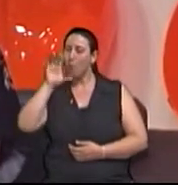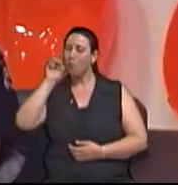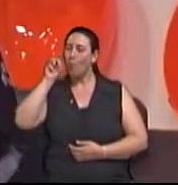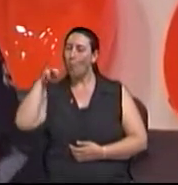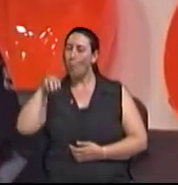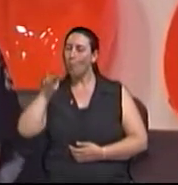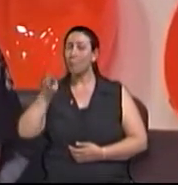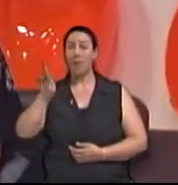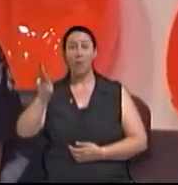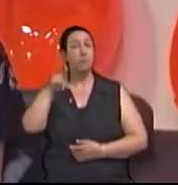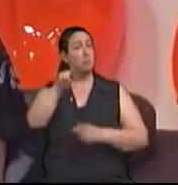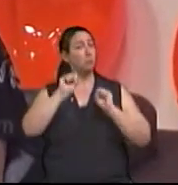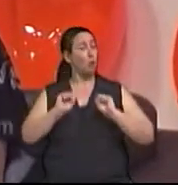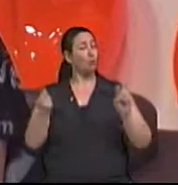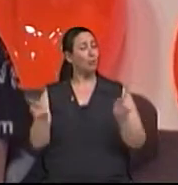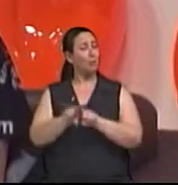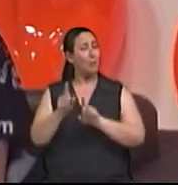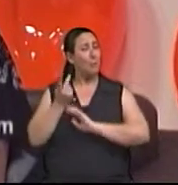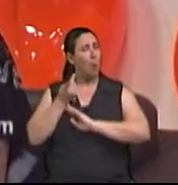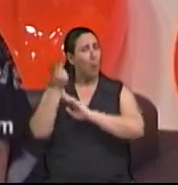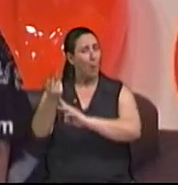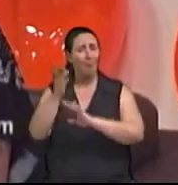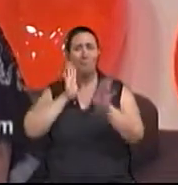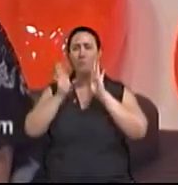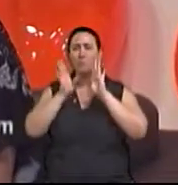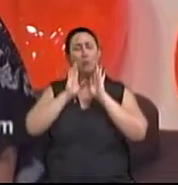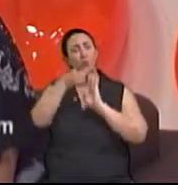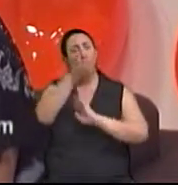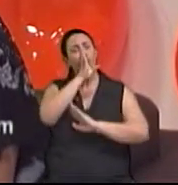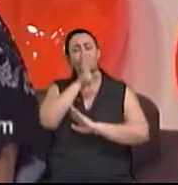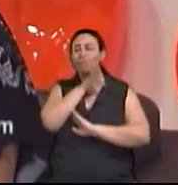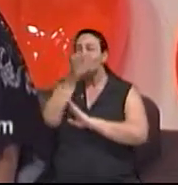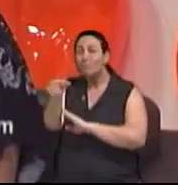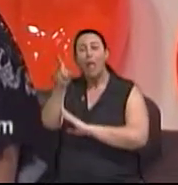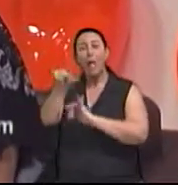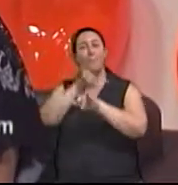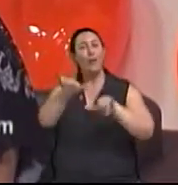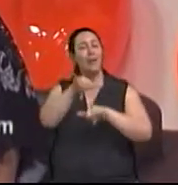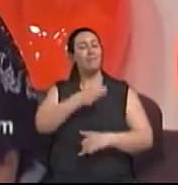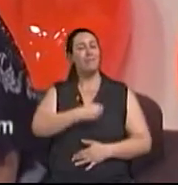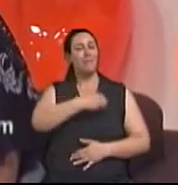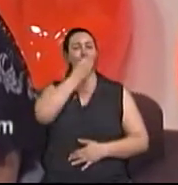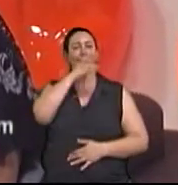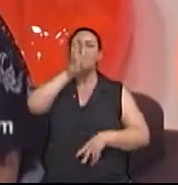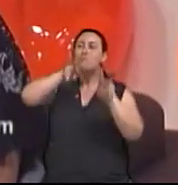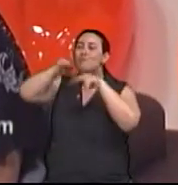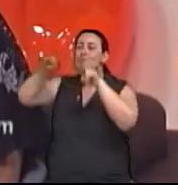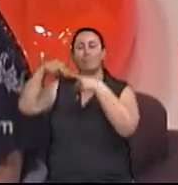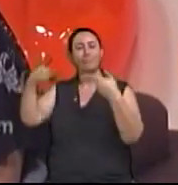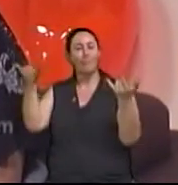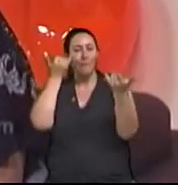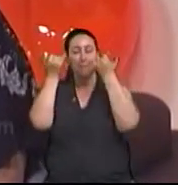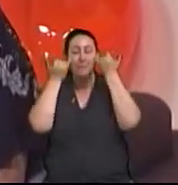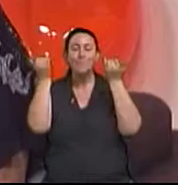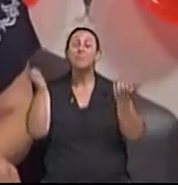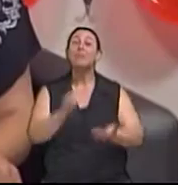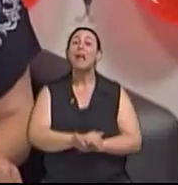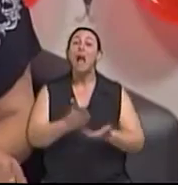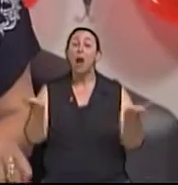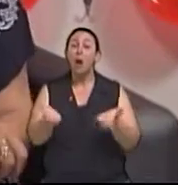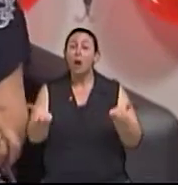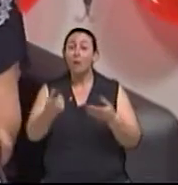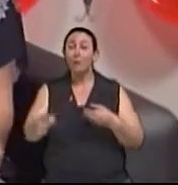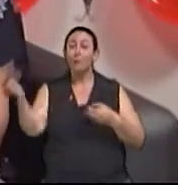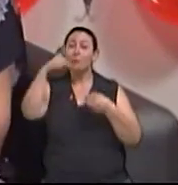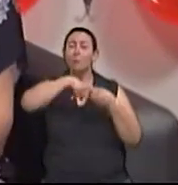com.br pode também nos procurar no facebook.com bar programava e